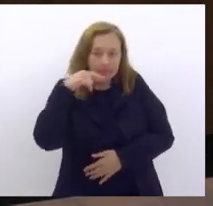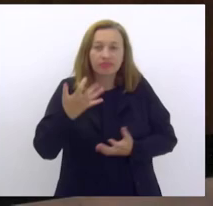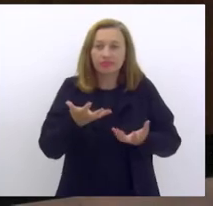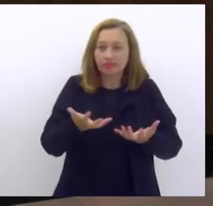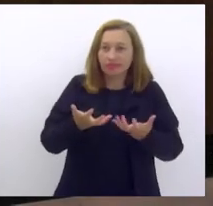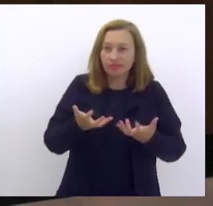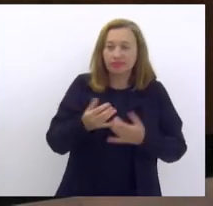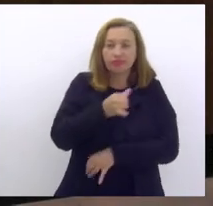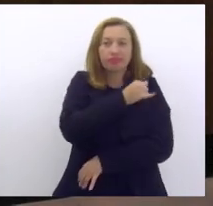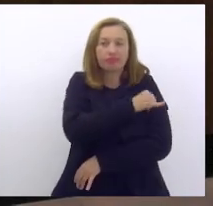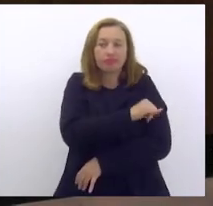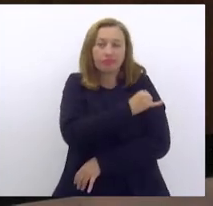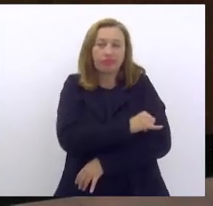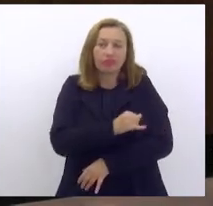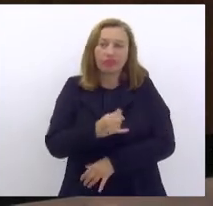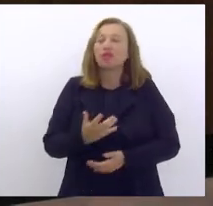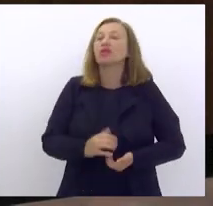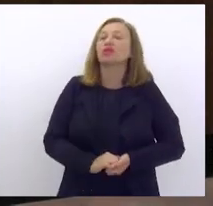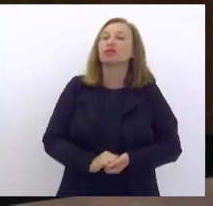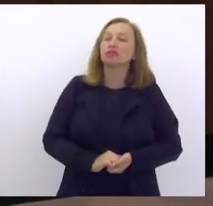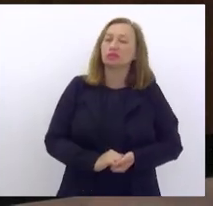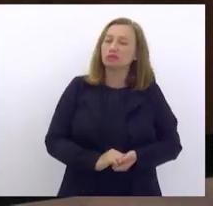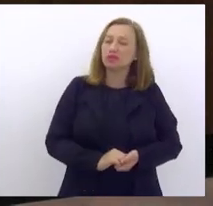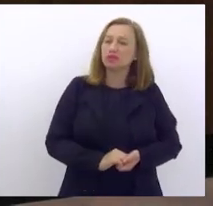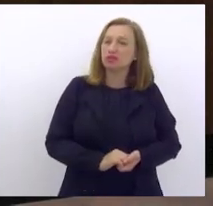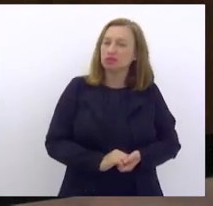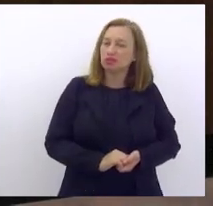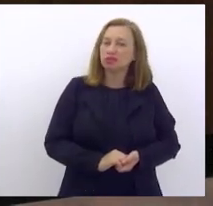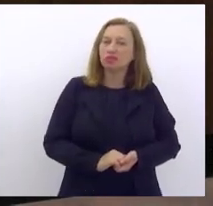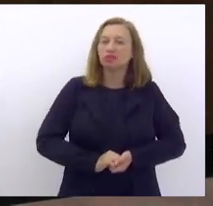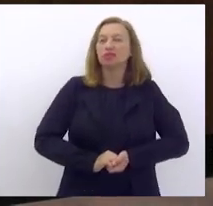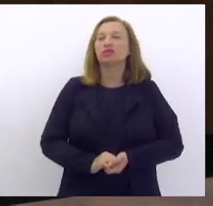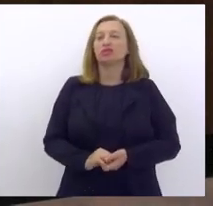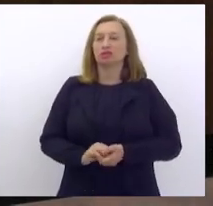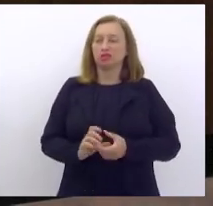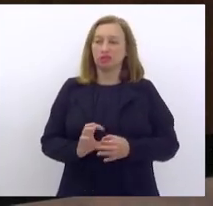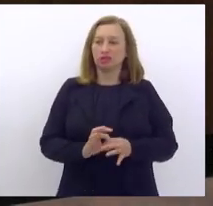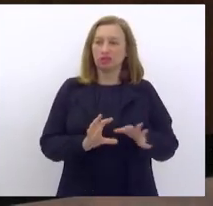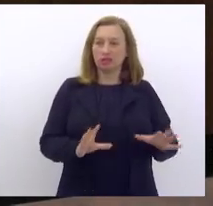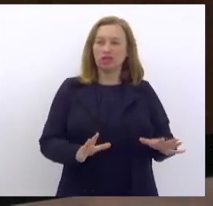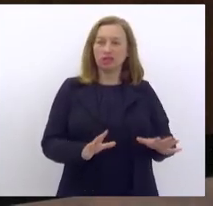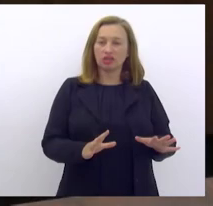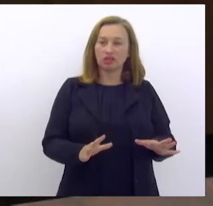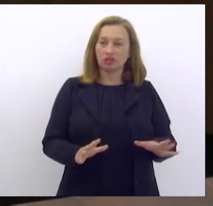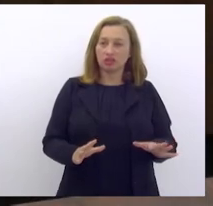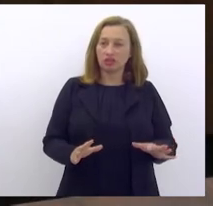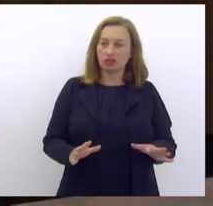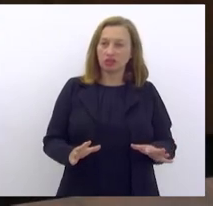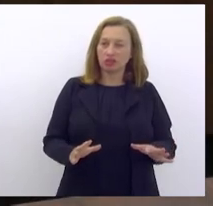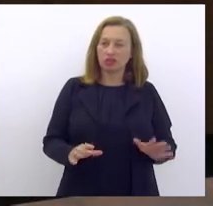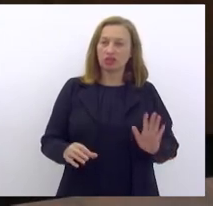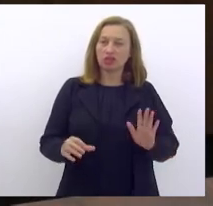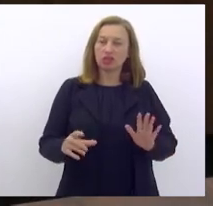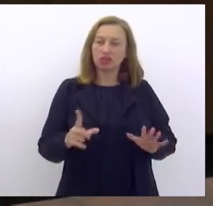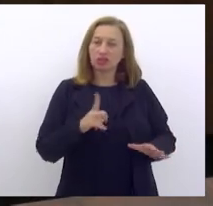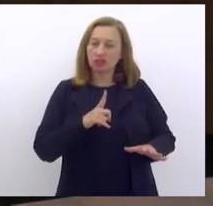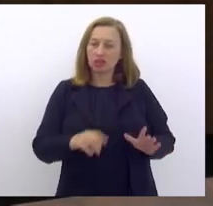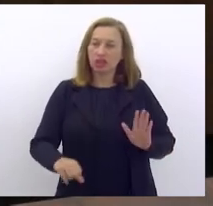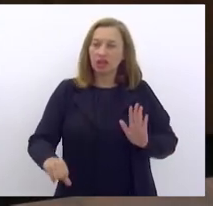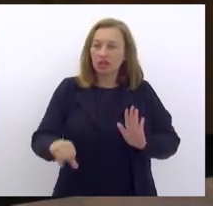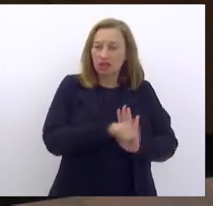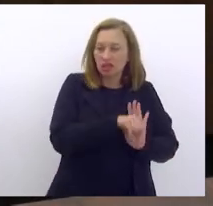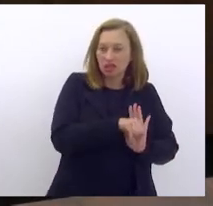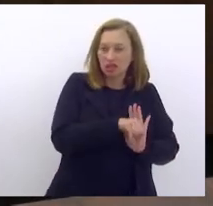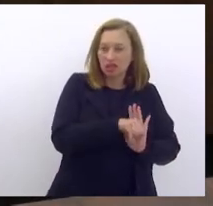queremos que o Rio deixe de ser esse estado que está na lanterna da elucidação dos crimes por,